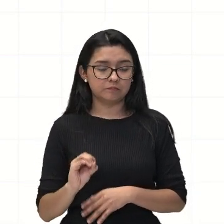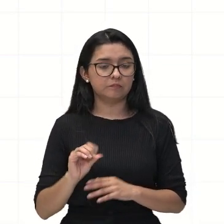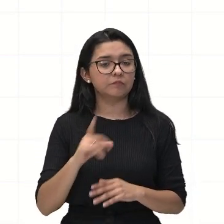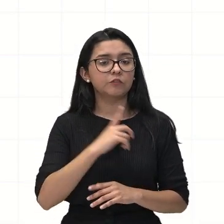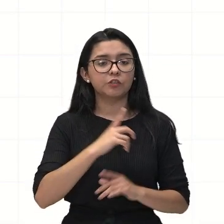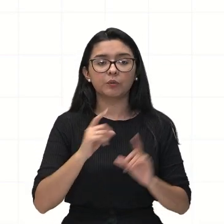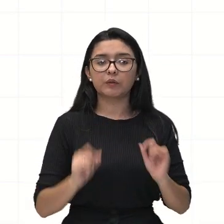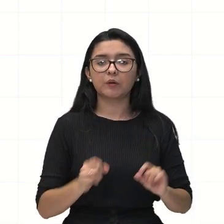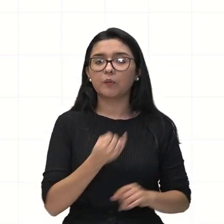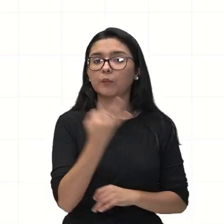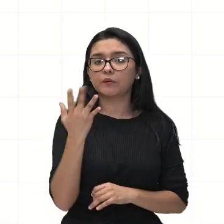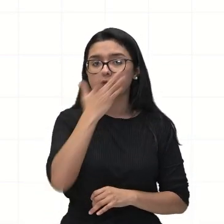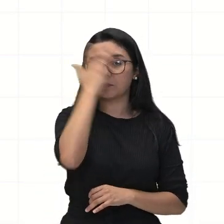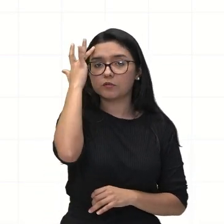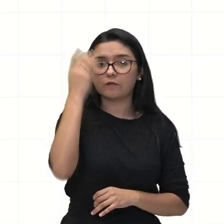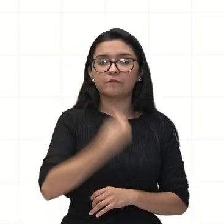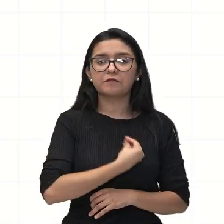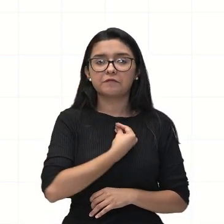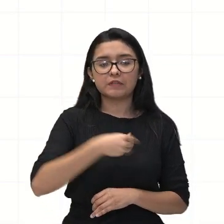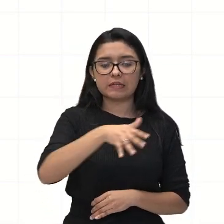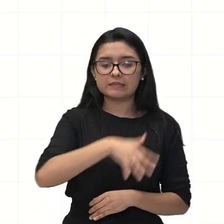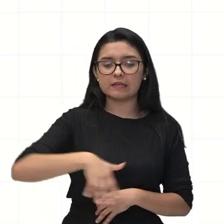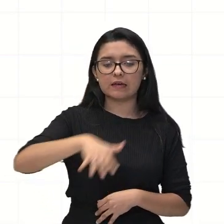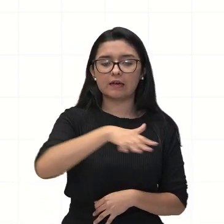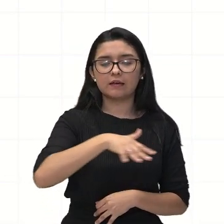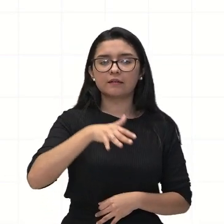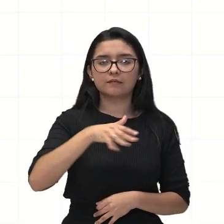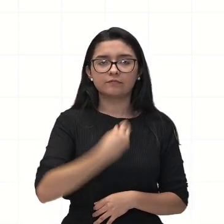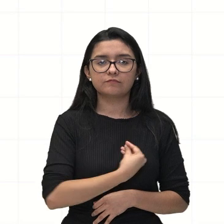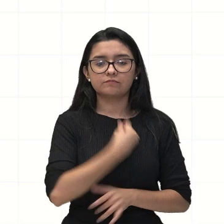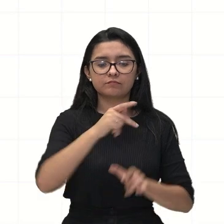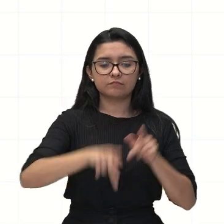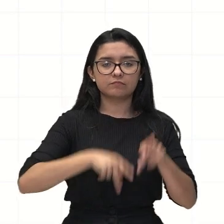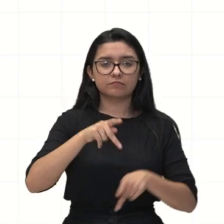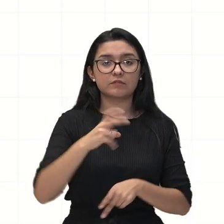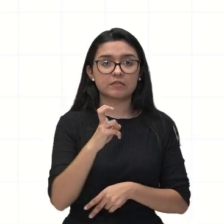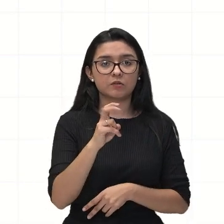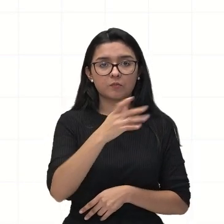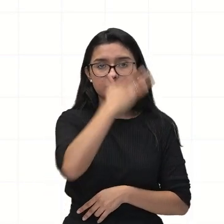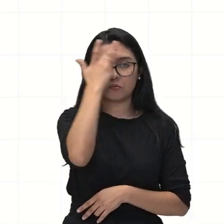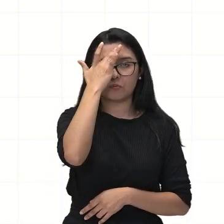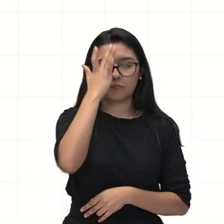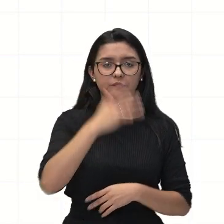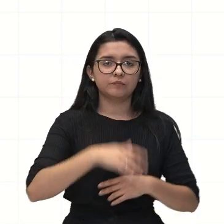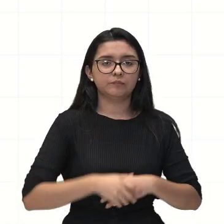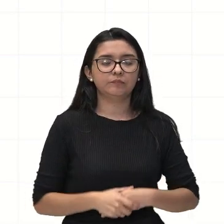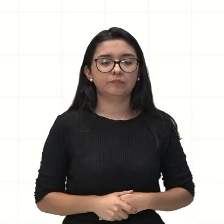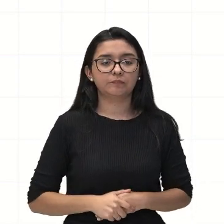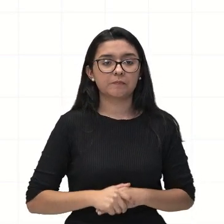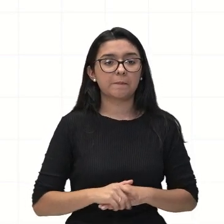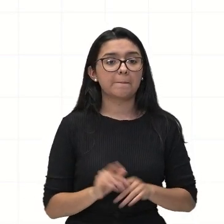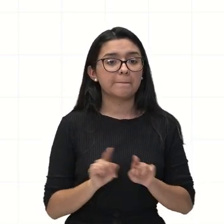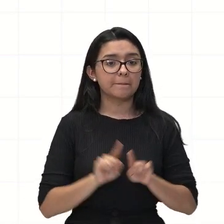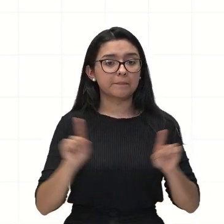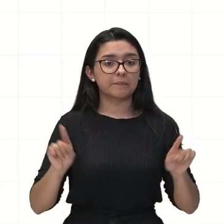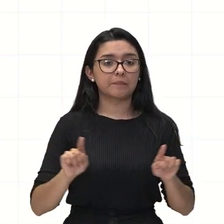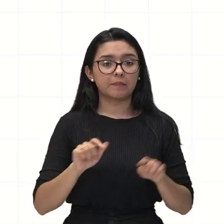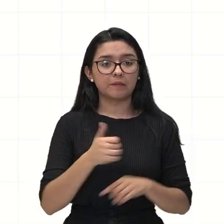o quê? Quantas pessoas morando dentro desse espaço aqui? 5 pessoas. Já em